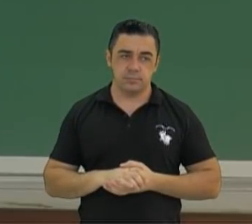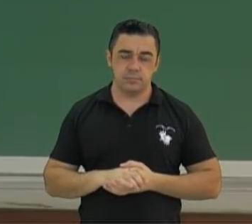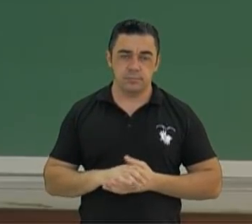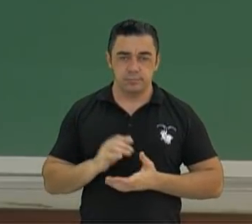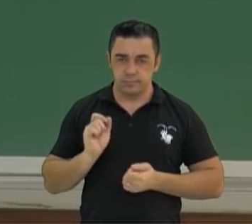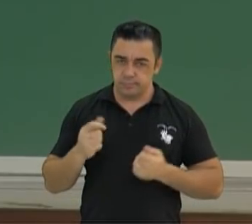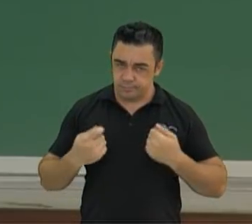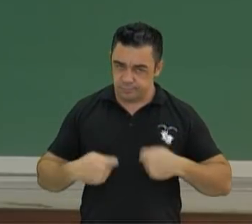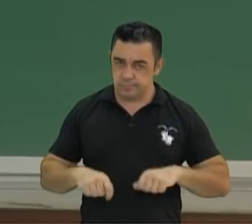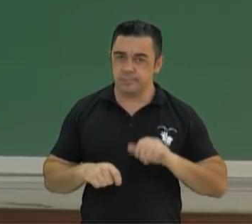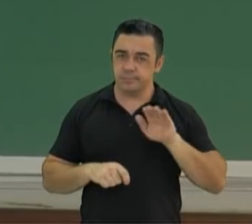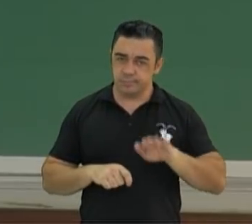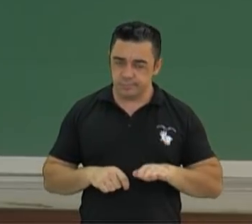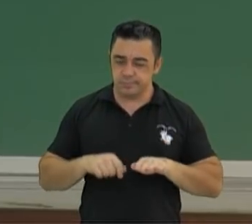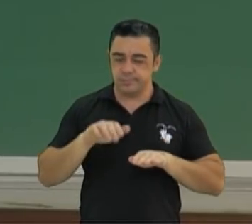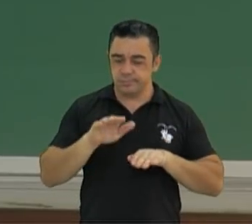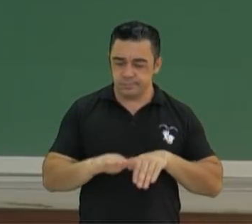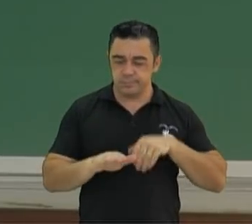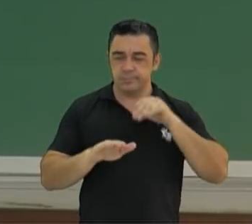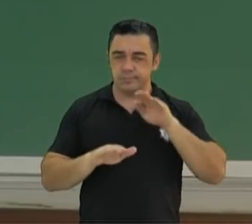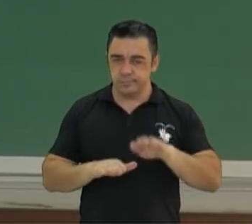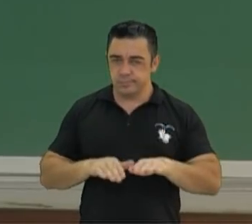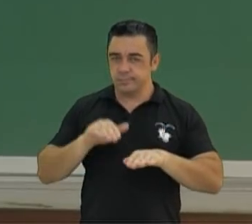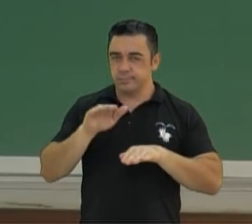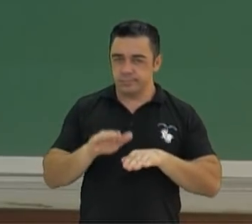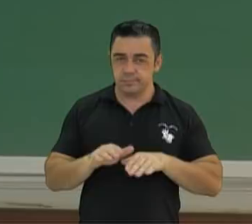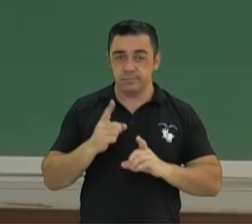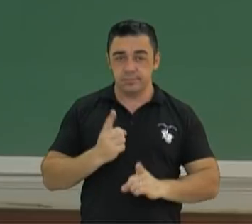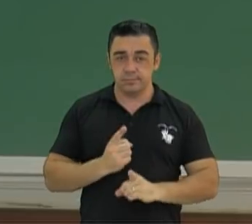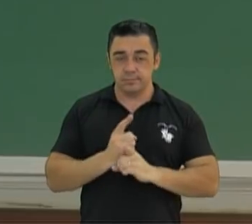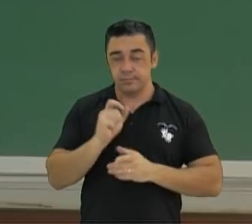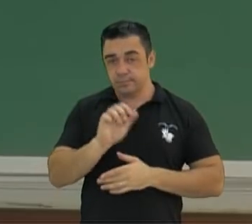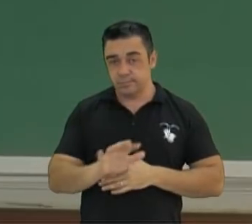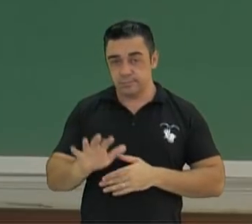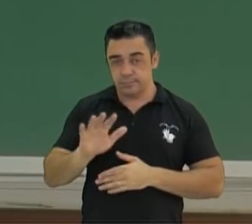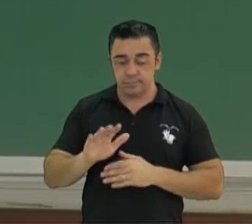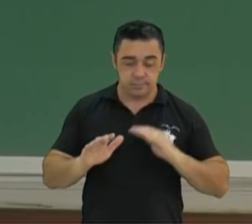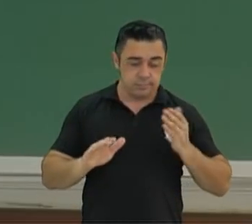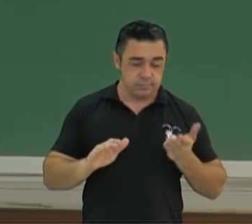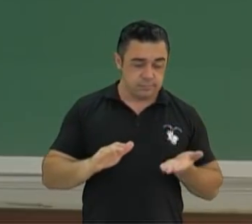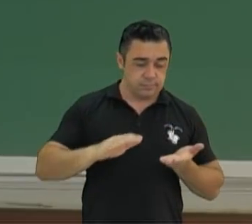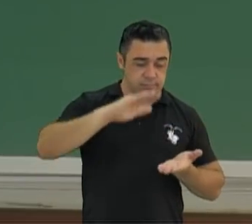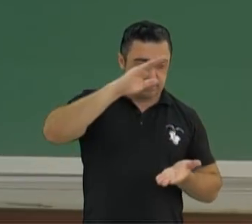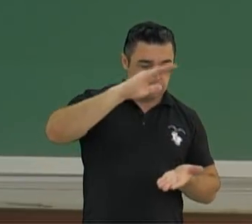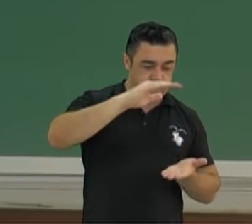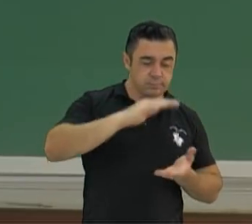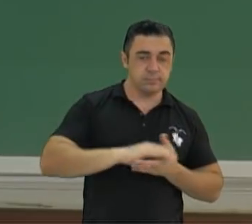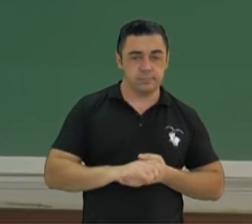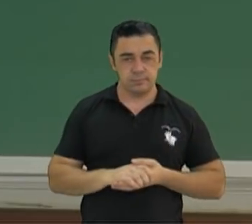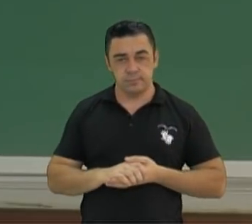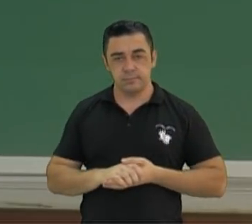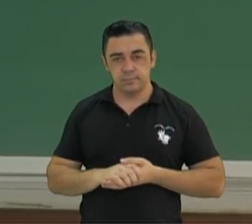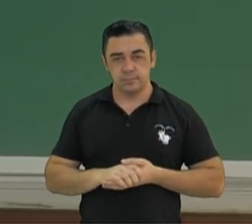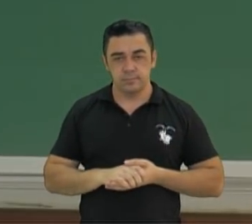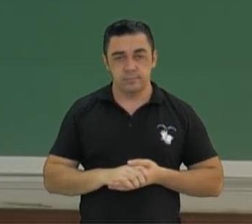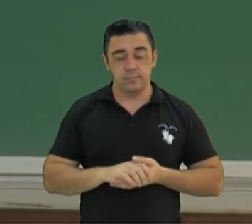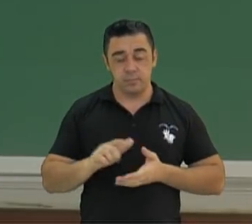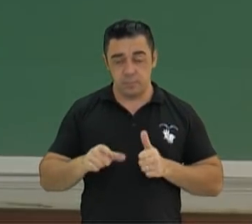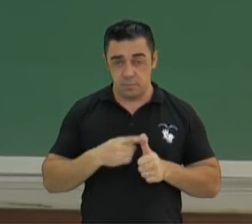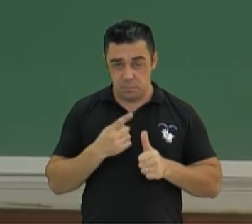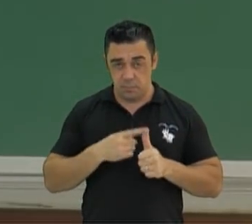passo, né? Primeiro, nós encontramos que a área lá do nosso retângulo era